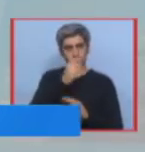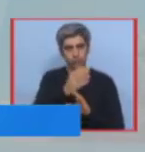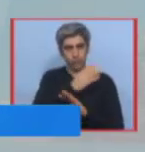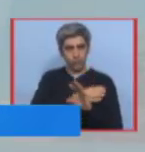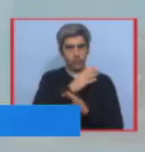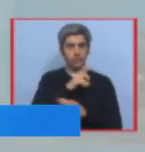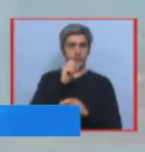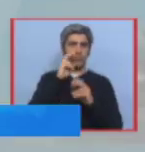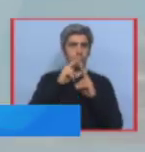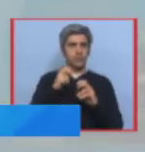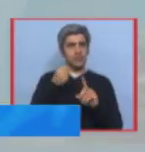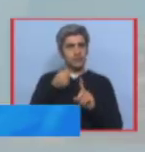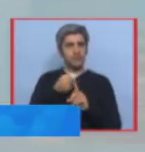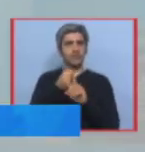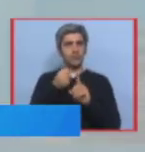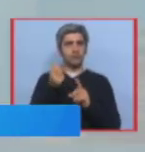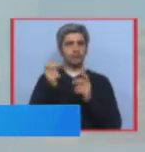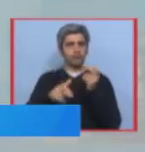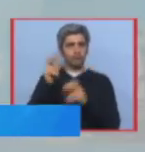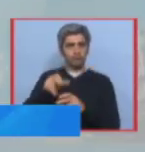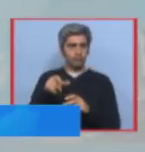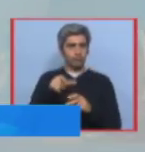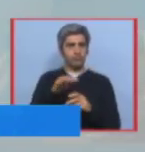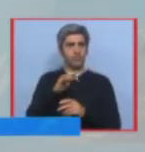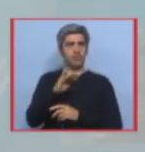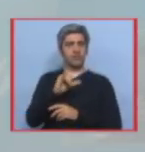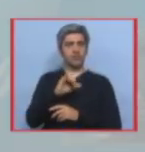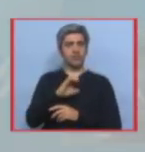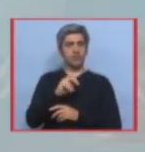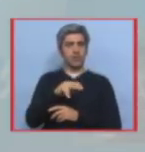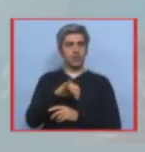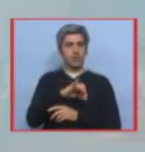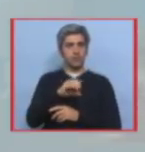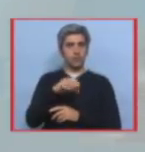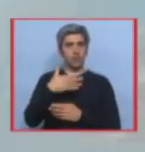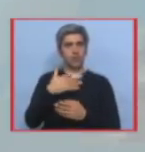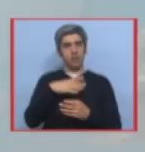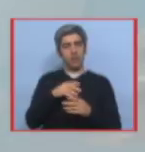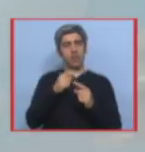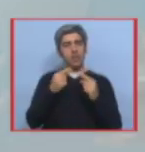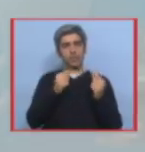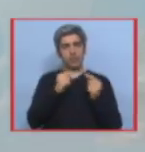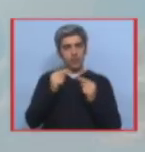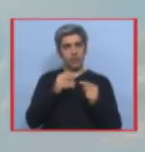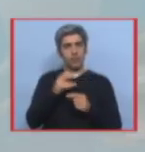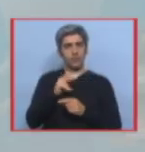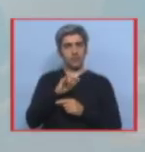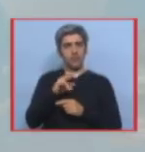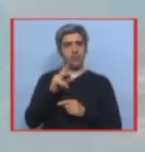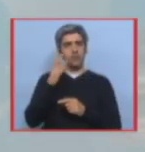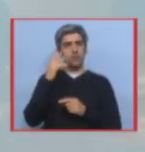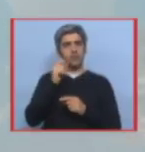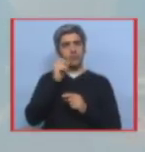e para descobrir desafios que se colocam hoje ao franciscanismo, que agora queremos debater com o provincial da Ordem dos Frades